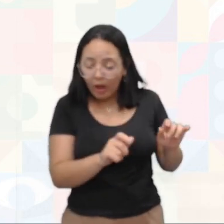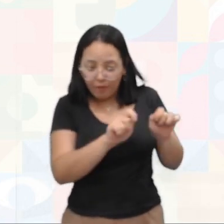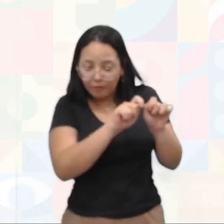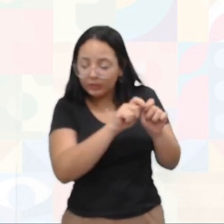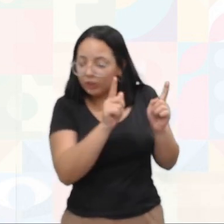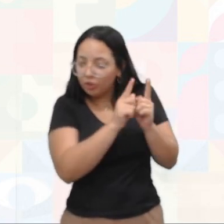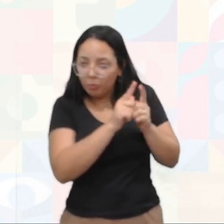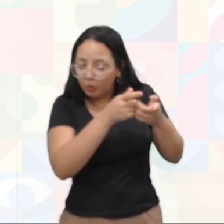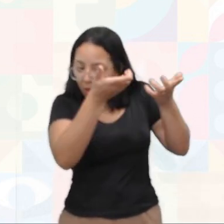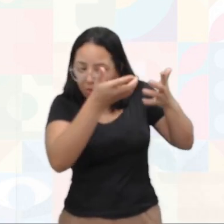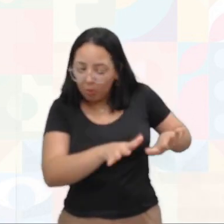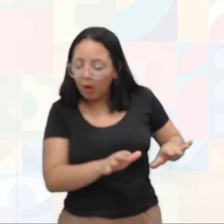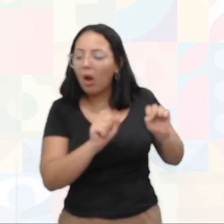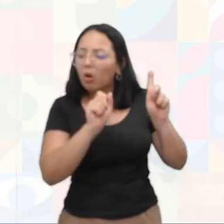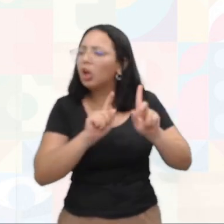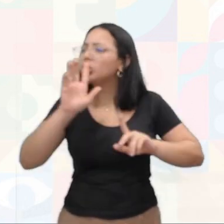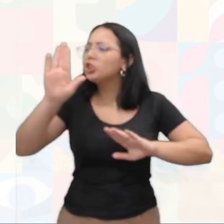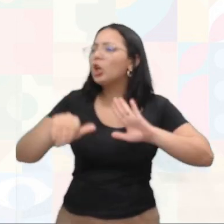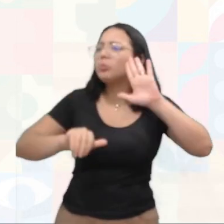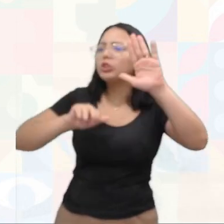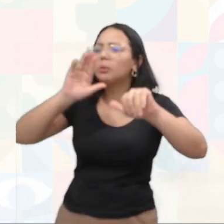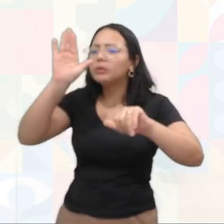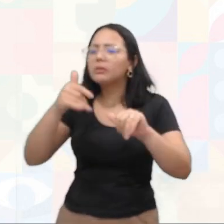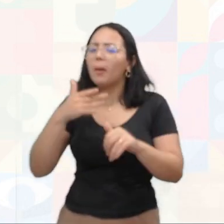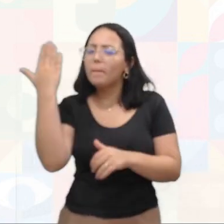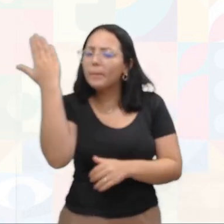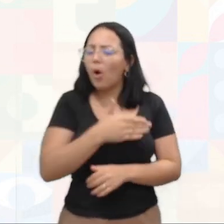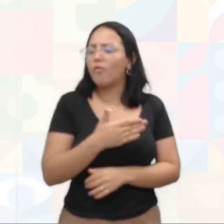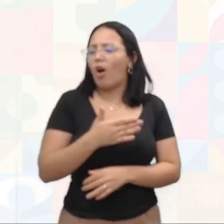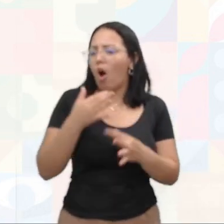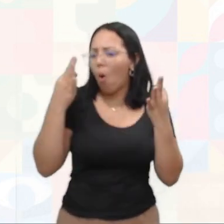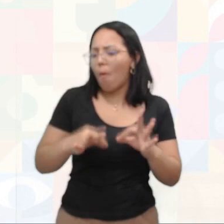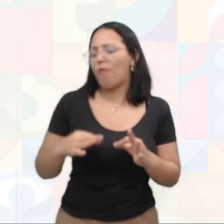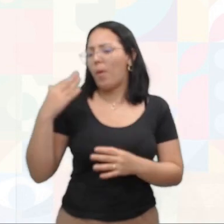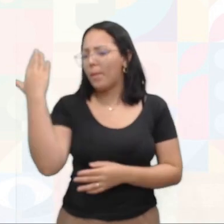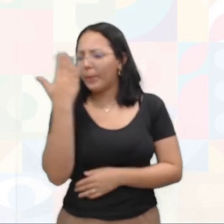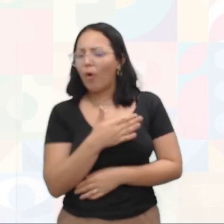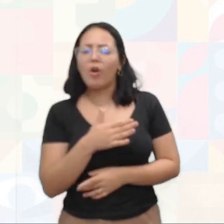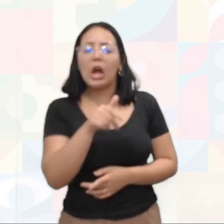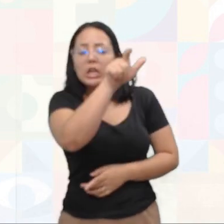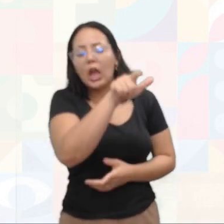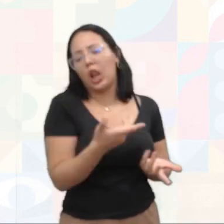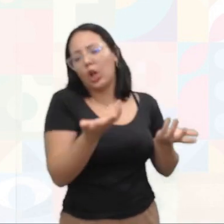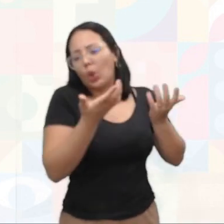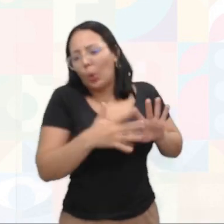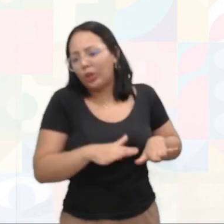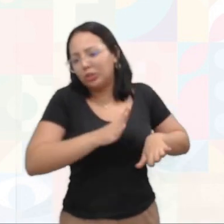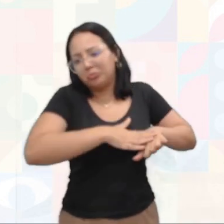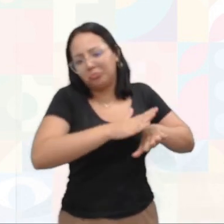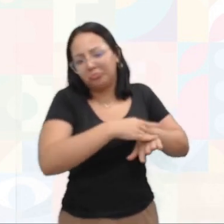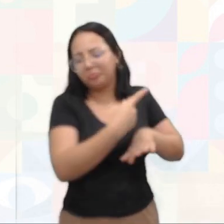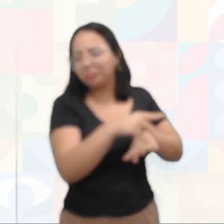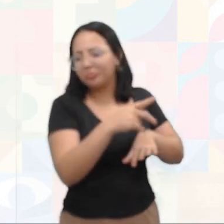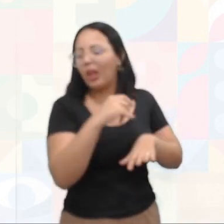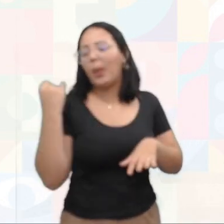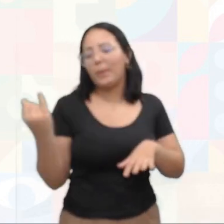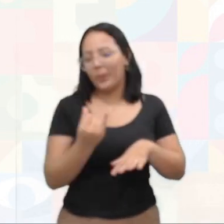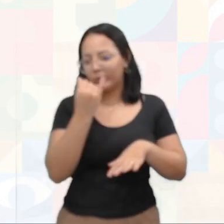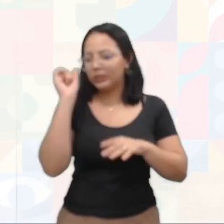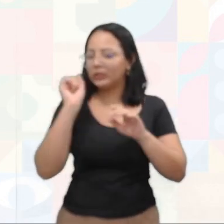o atendimento dela. Então, você junte testemunhas que confirmem que o atendimento foi recusado por parte da vítima. Isso é muito